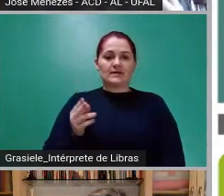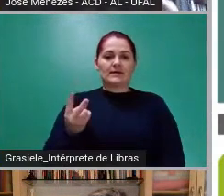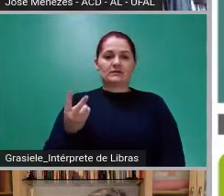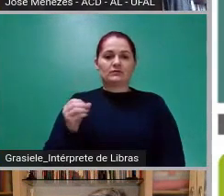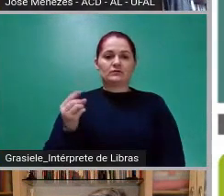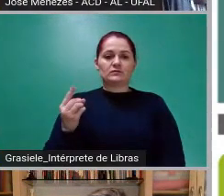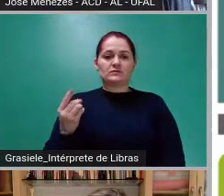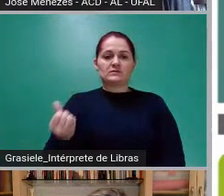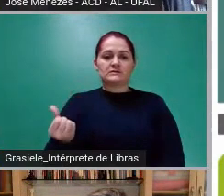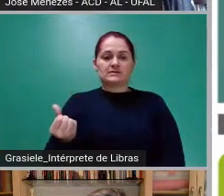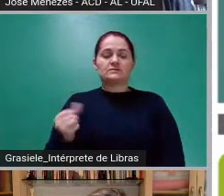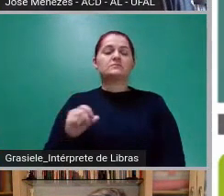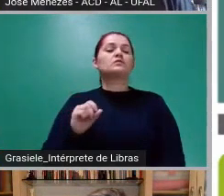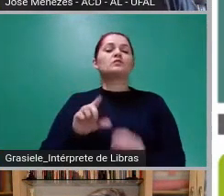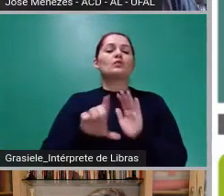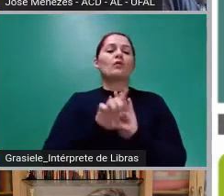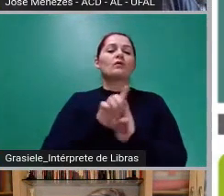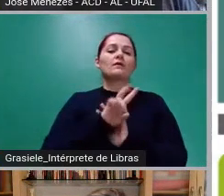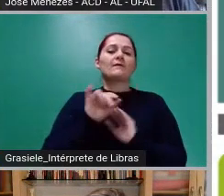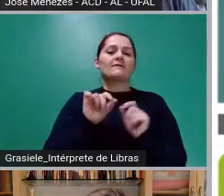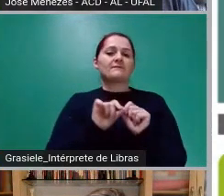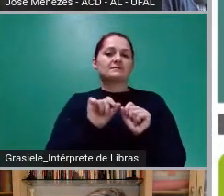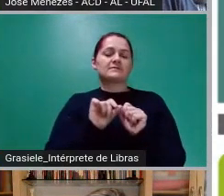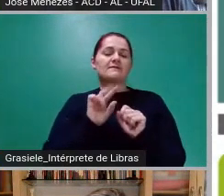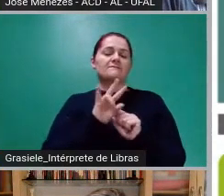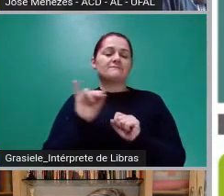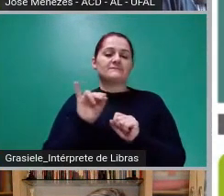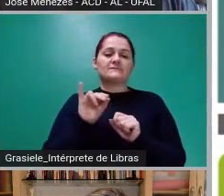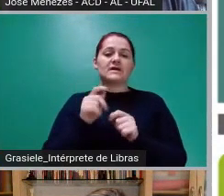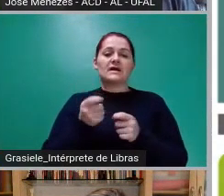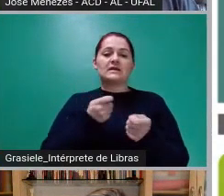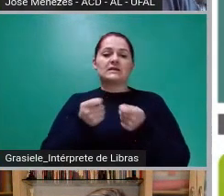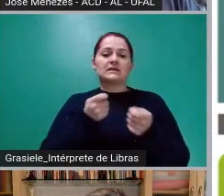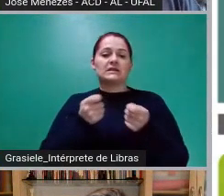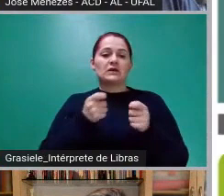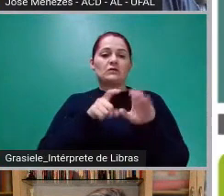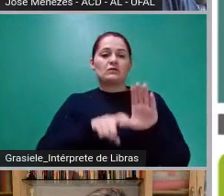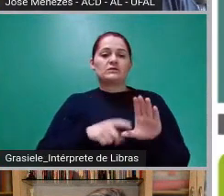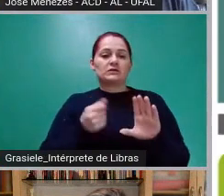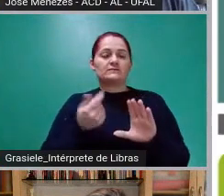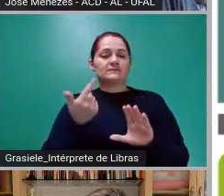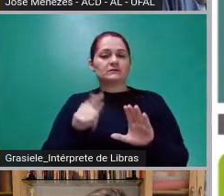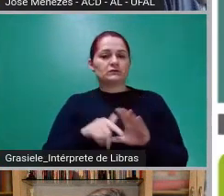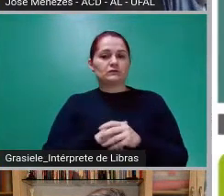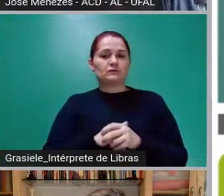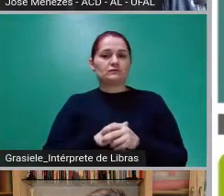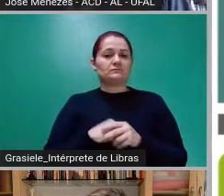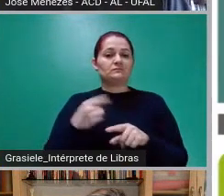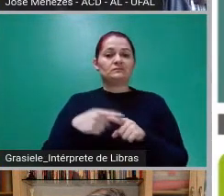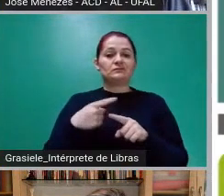lei complementar vai fazer? Ela vai renegociar a dívida por mais 20 anos.